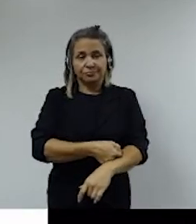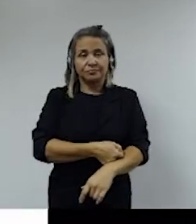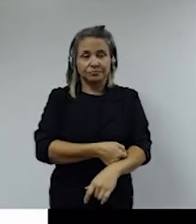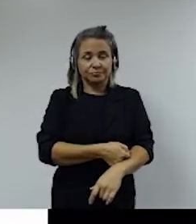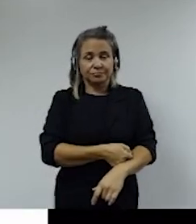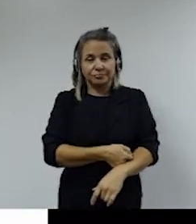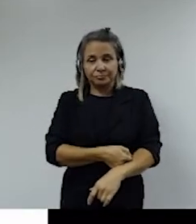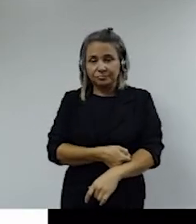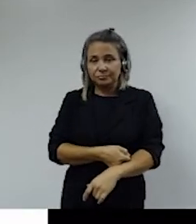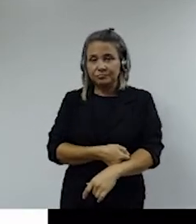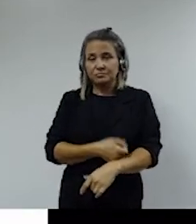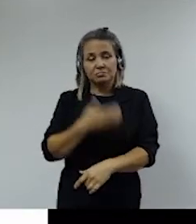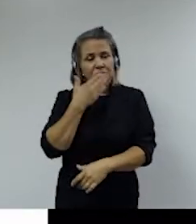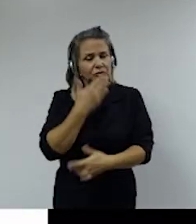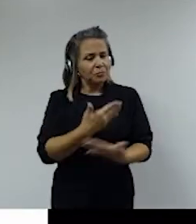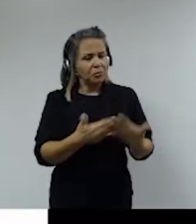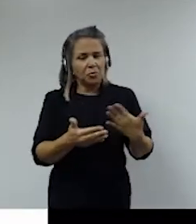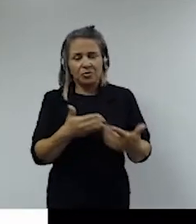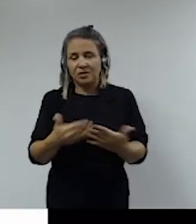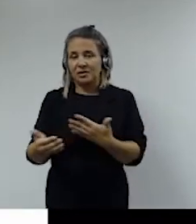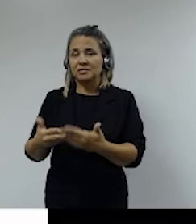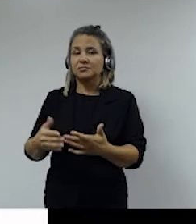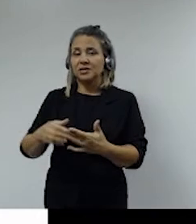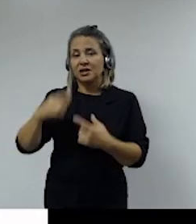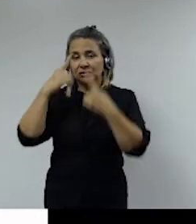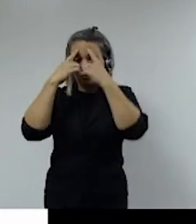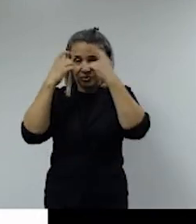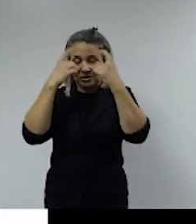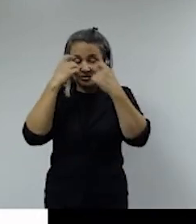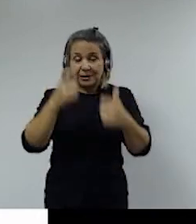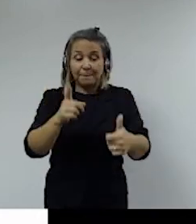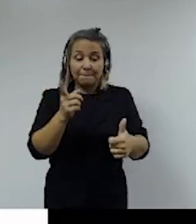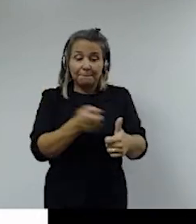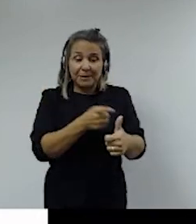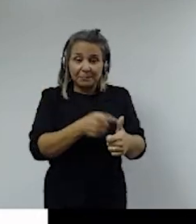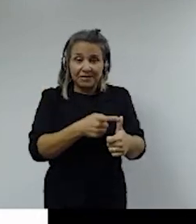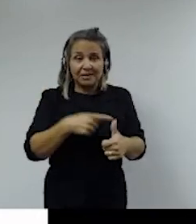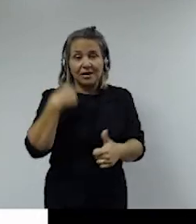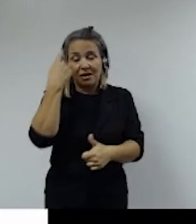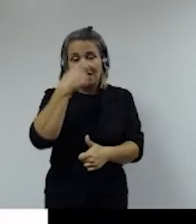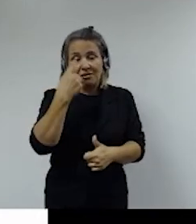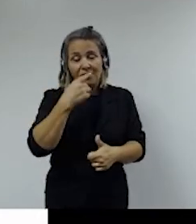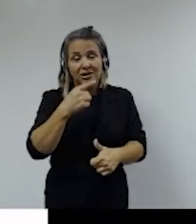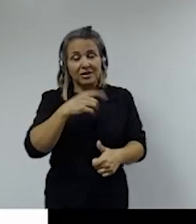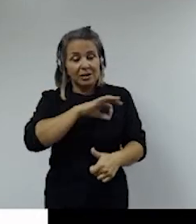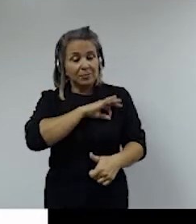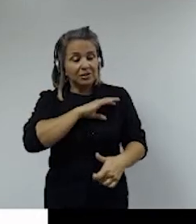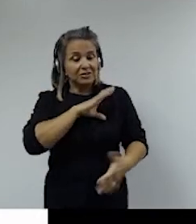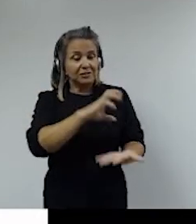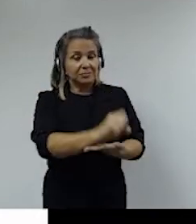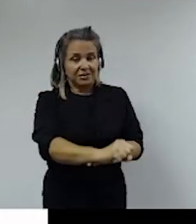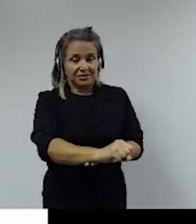algum tipo de irregularidade ou ilegalidade nessas primeiras horas da custódia policial.